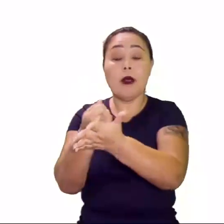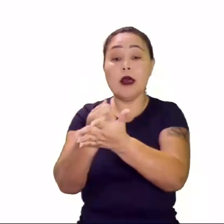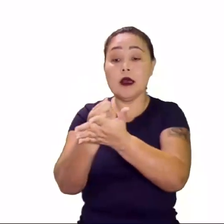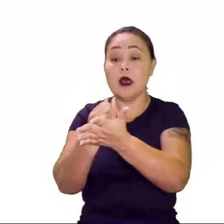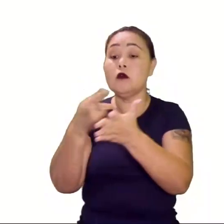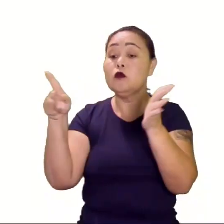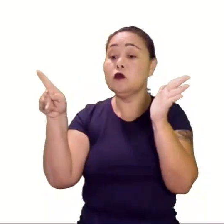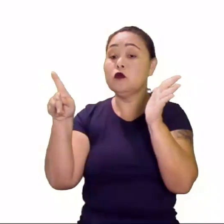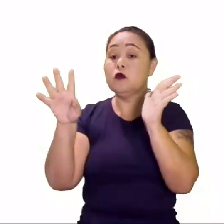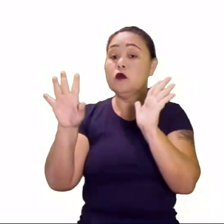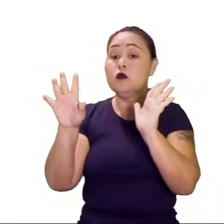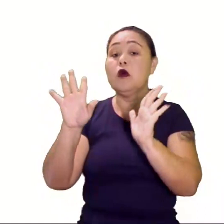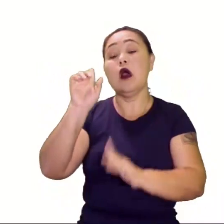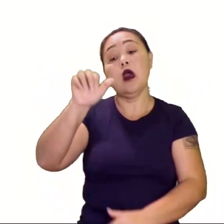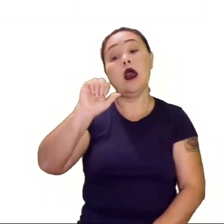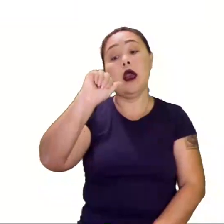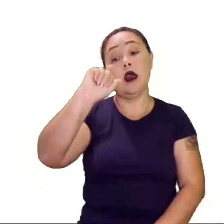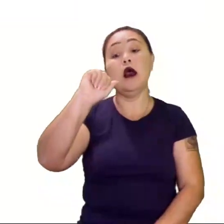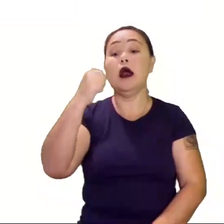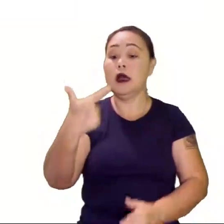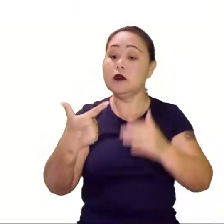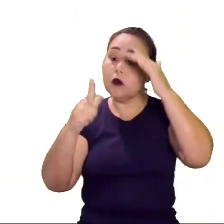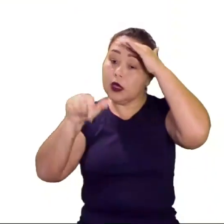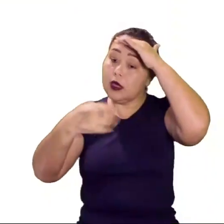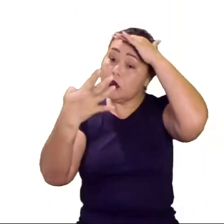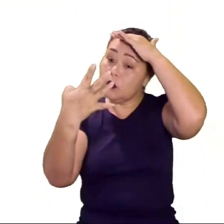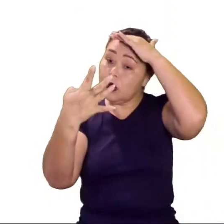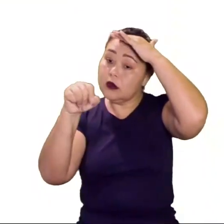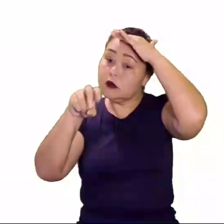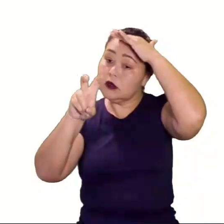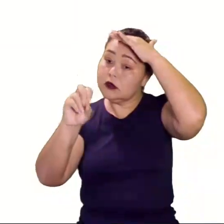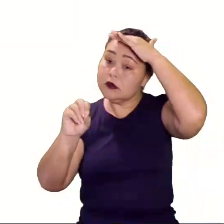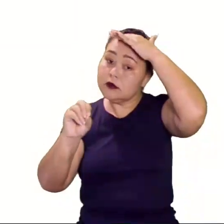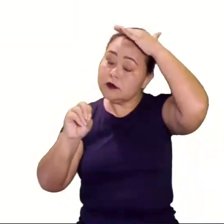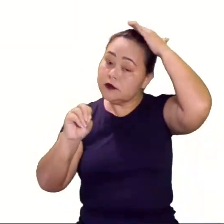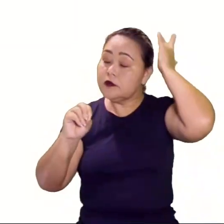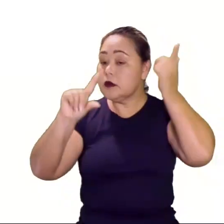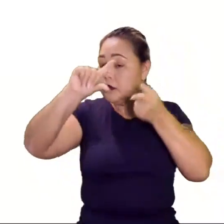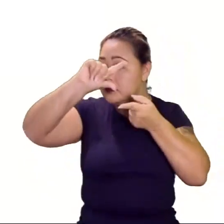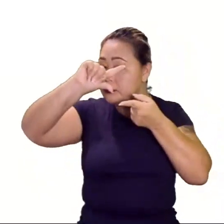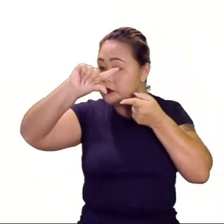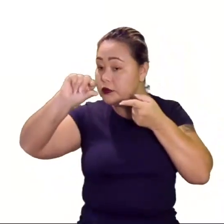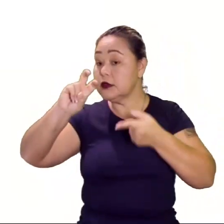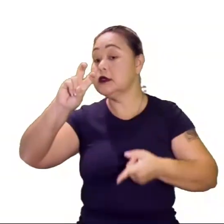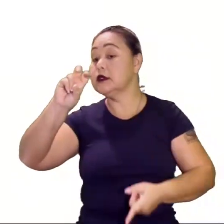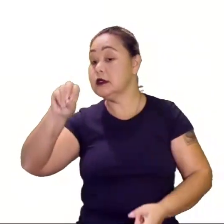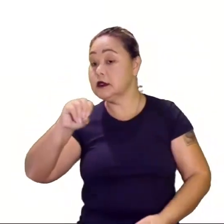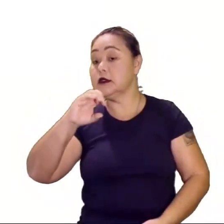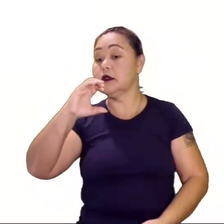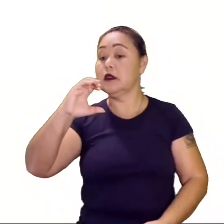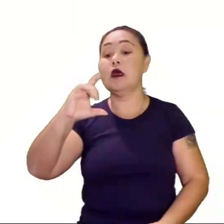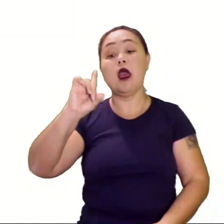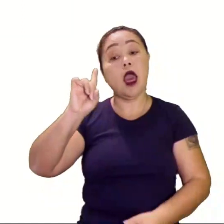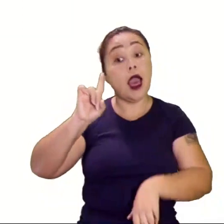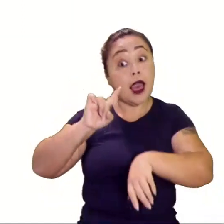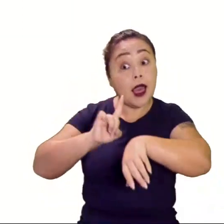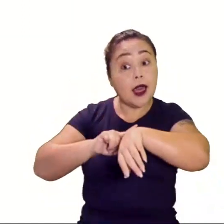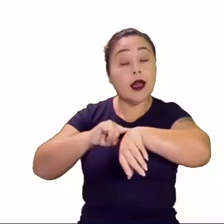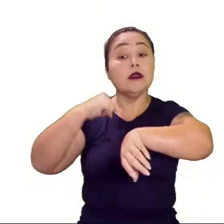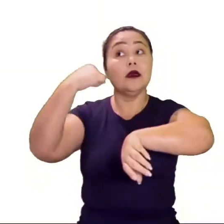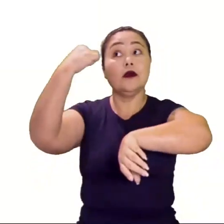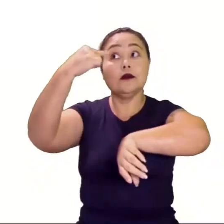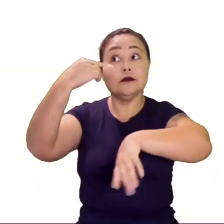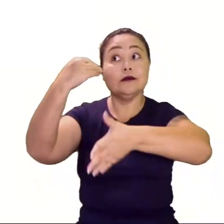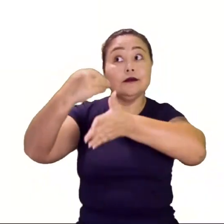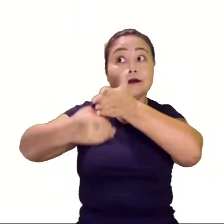automóvel estacionado... então peraí, o A2, né? O A2 é R$4,50. Então já sei que está reduzindo 50 centavos a cada hora. Então a razão